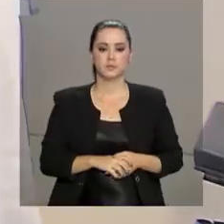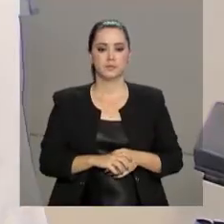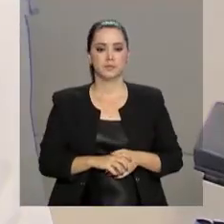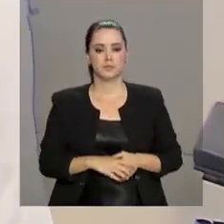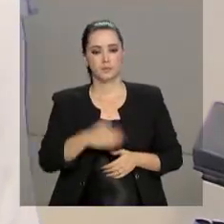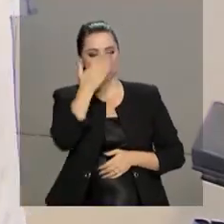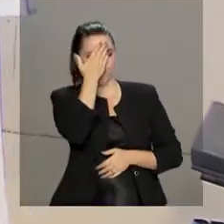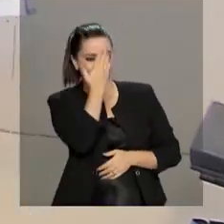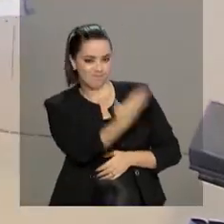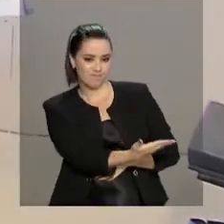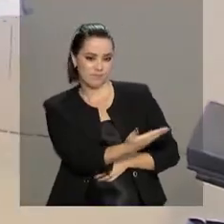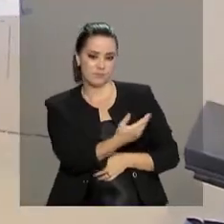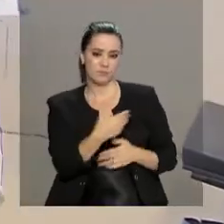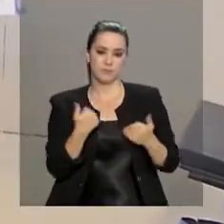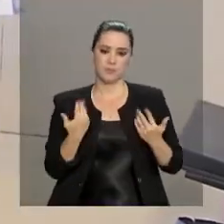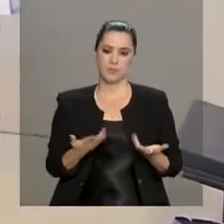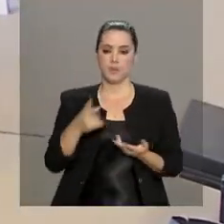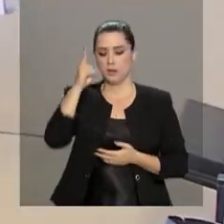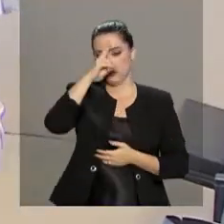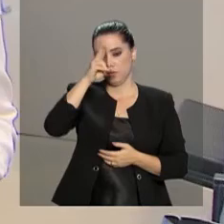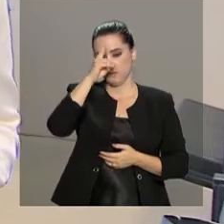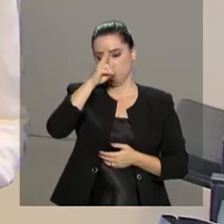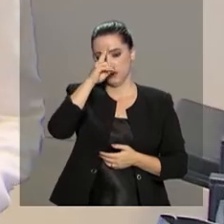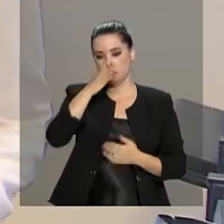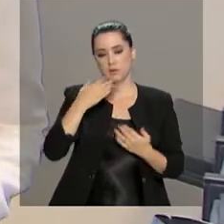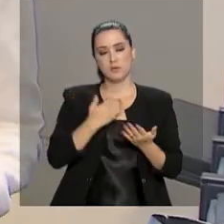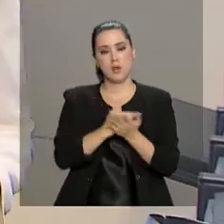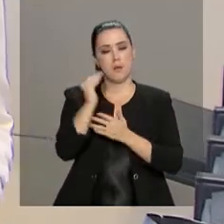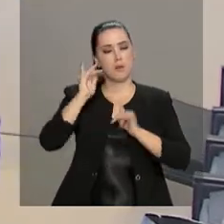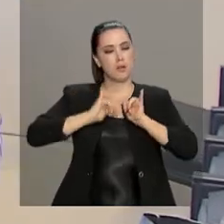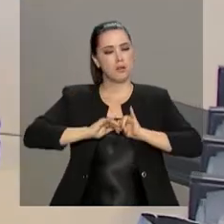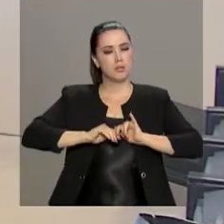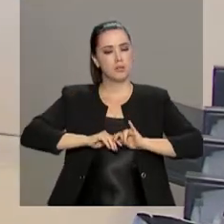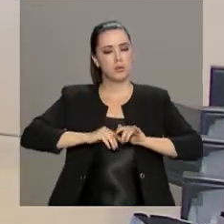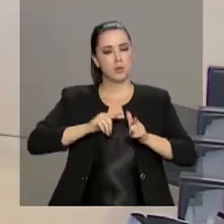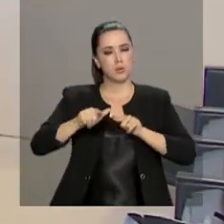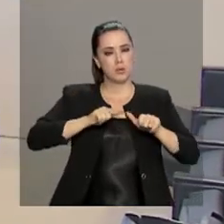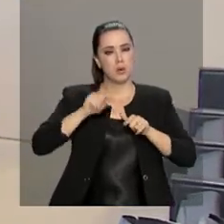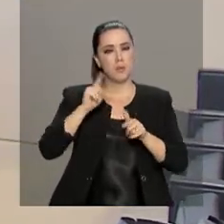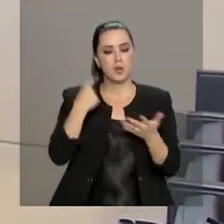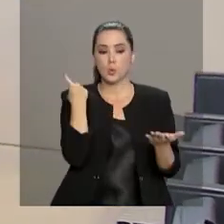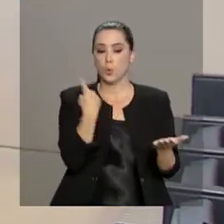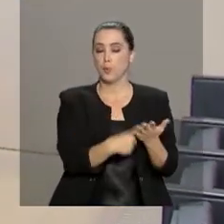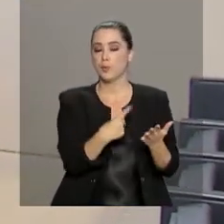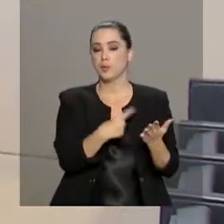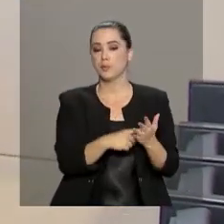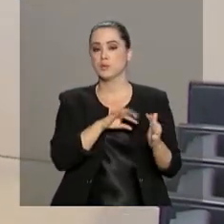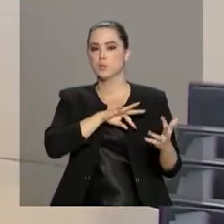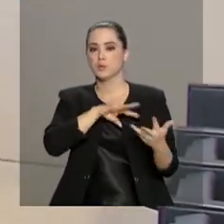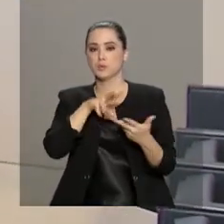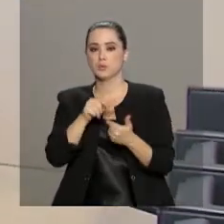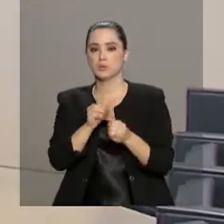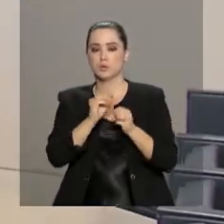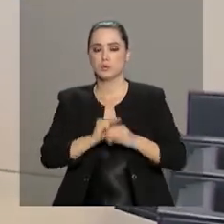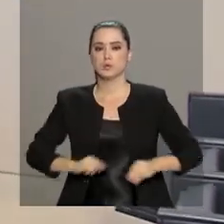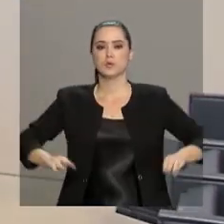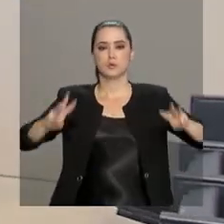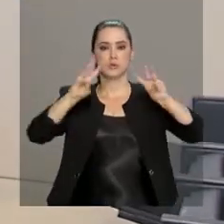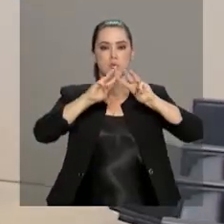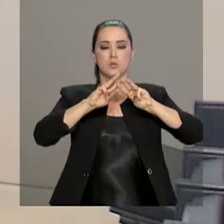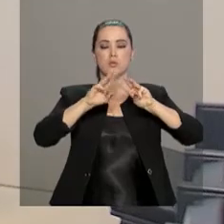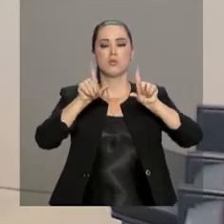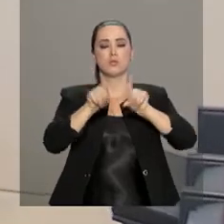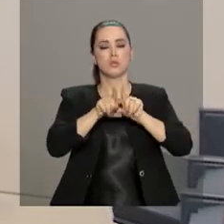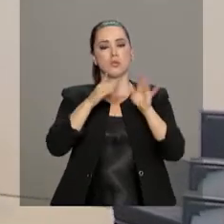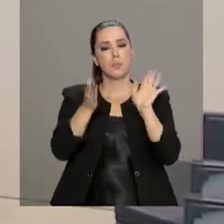obrigada ministro e lembrando que a iniciativa faz parte de um compromisso mundial com as nações unidas que